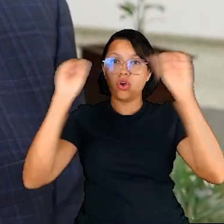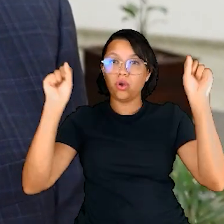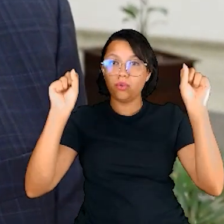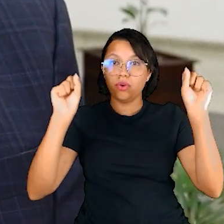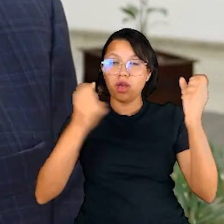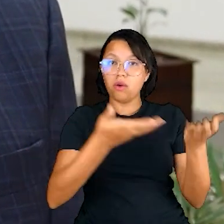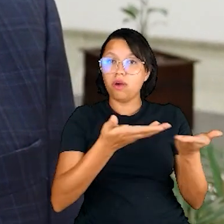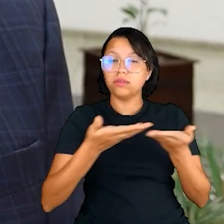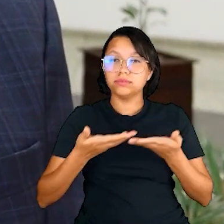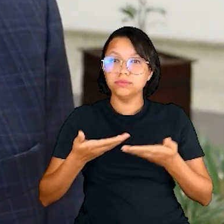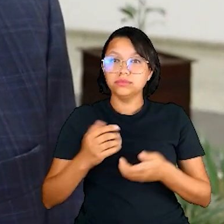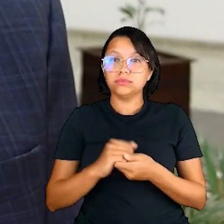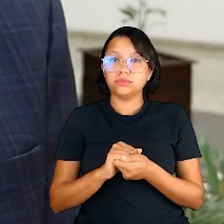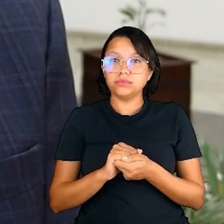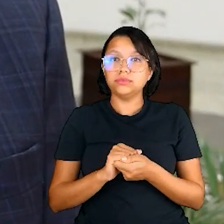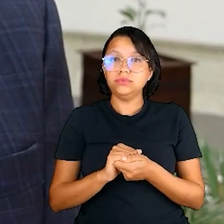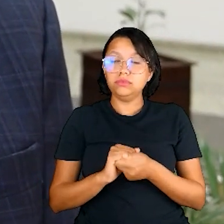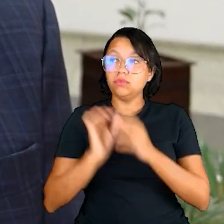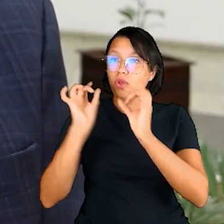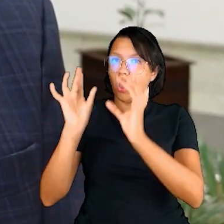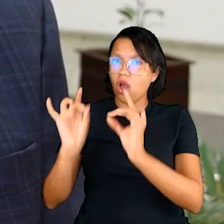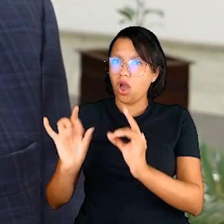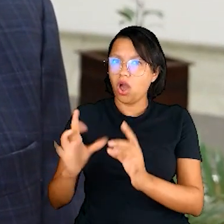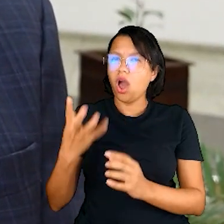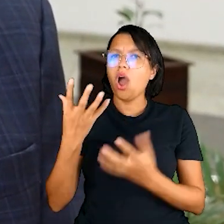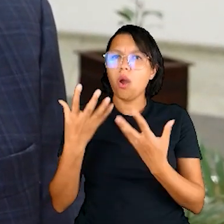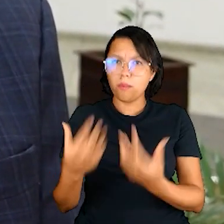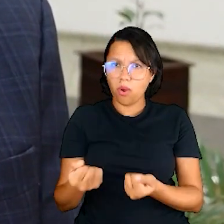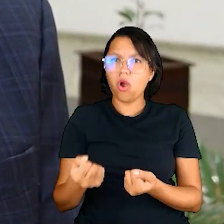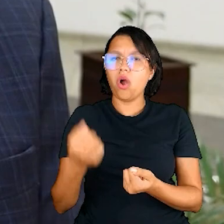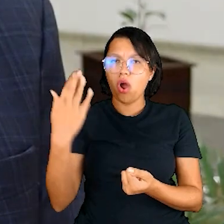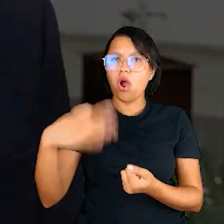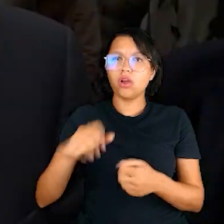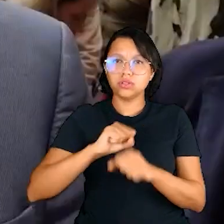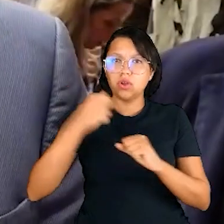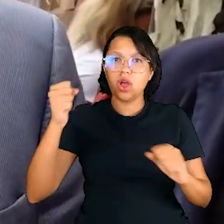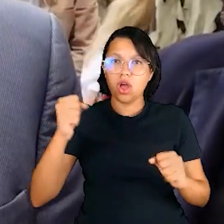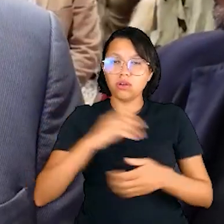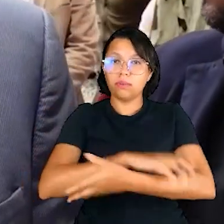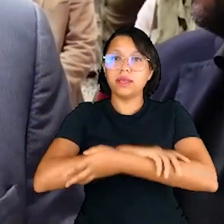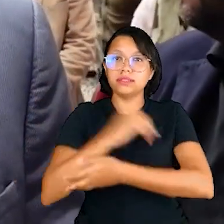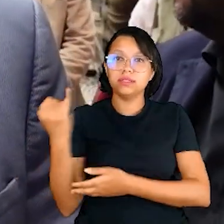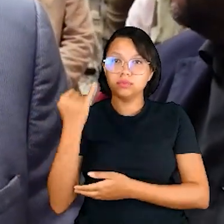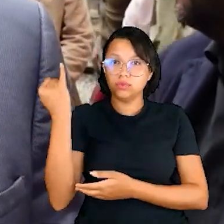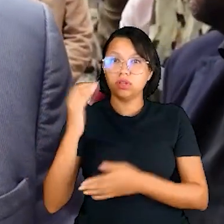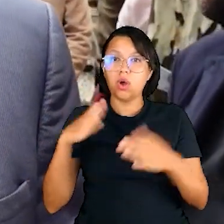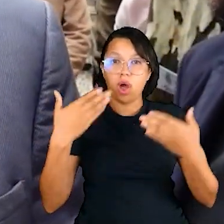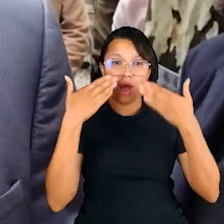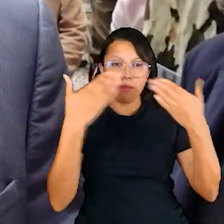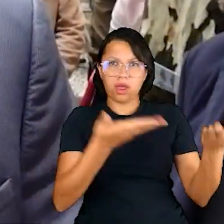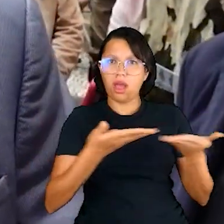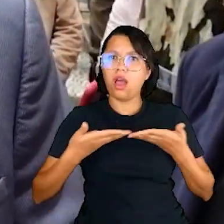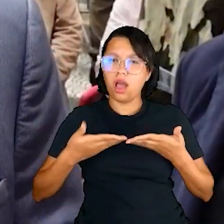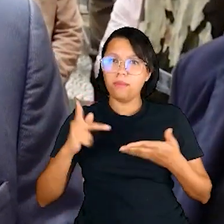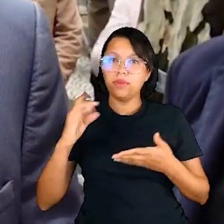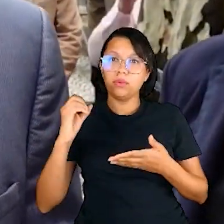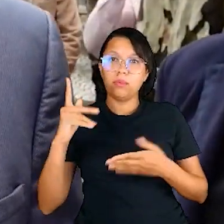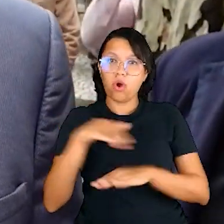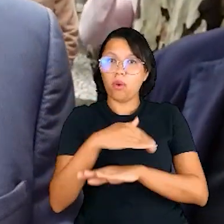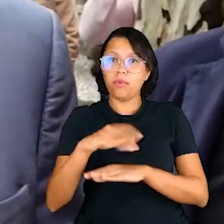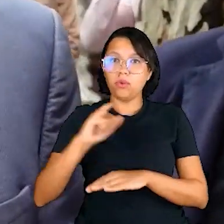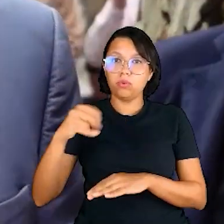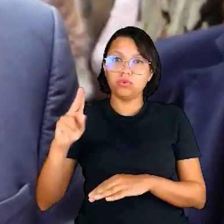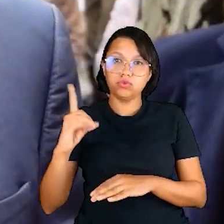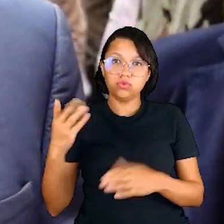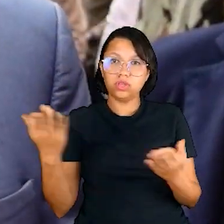tribunal ganhou um destaque, uma aprovação muito grande. Uma parceria muito importante. Quando me foi apresentado o Pop Rua